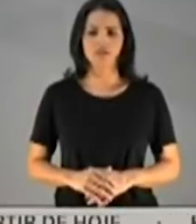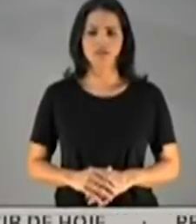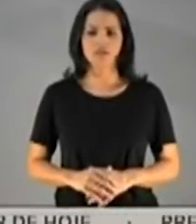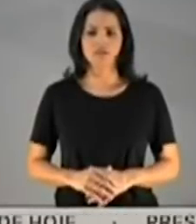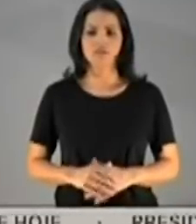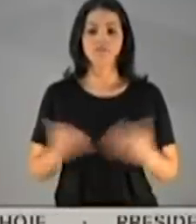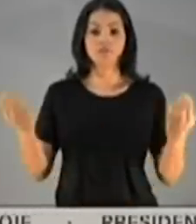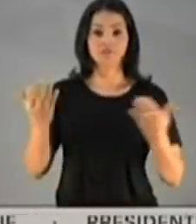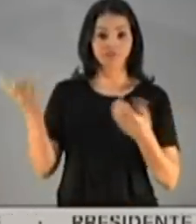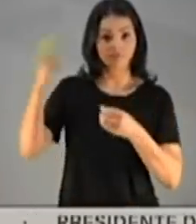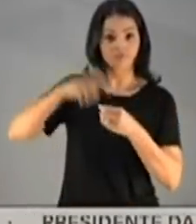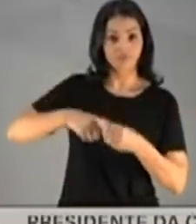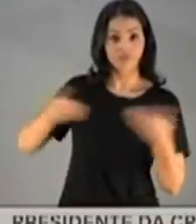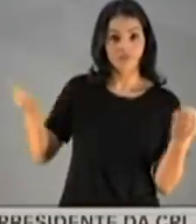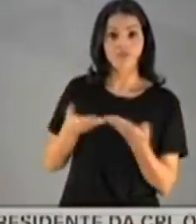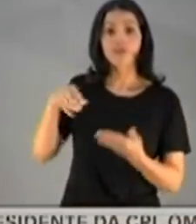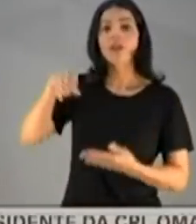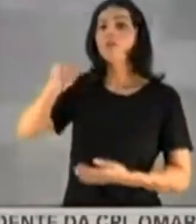Ô,